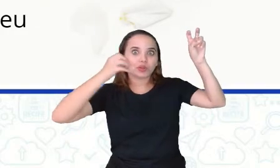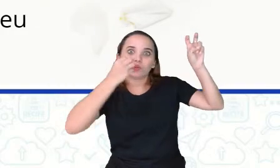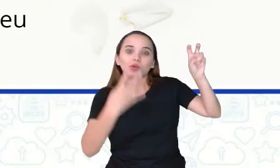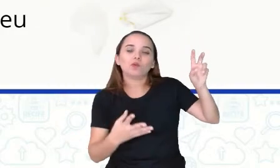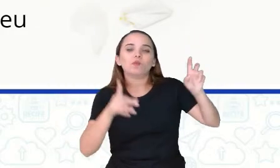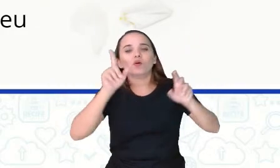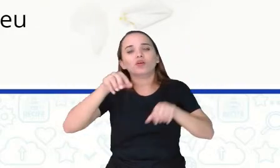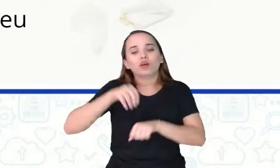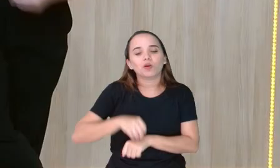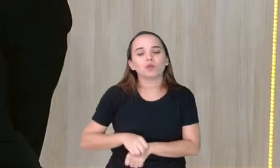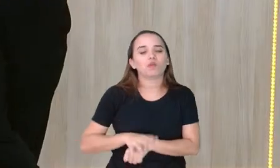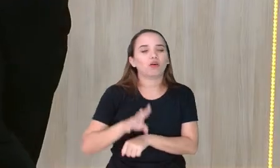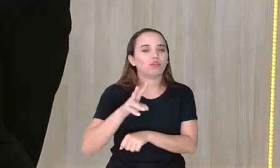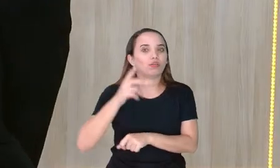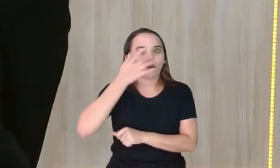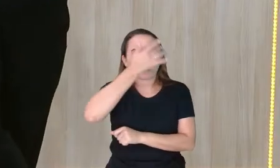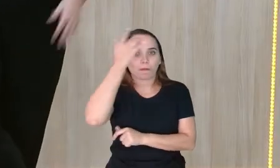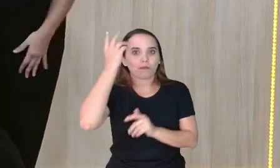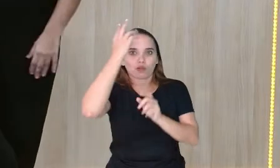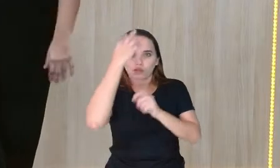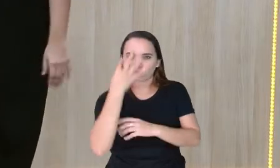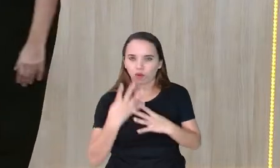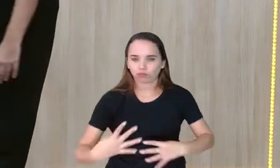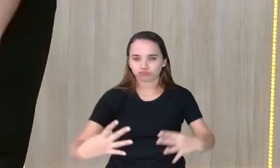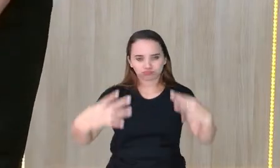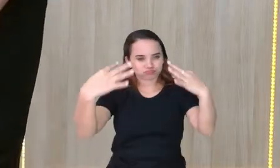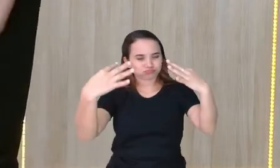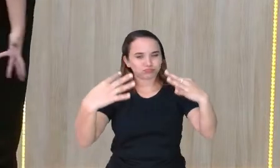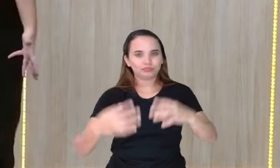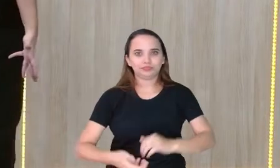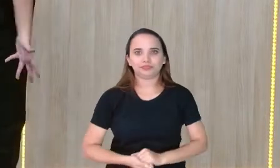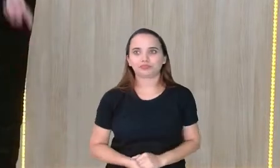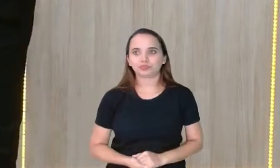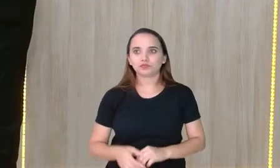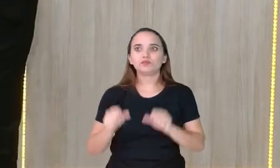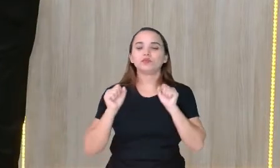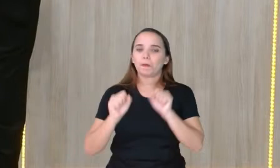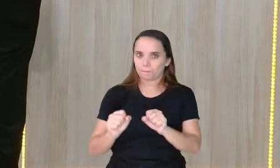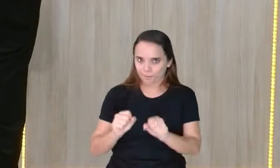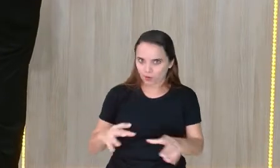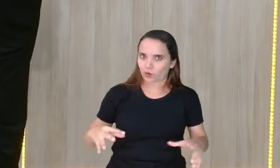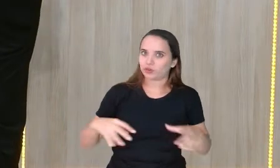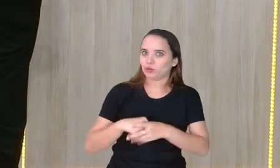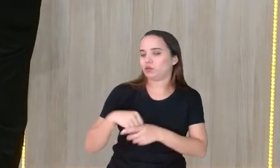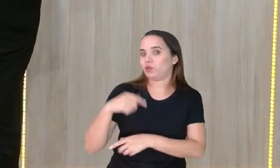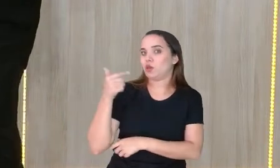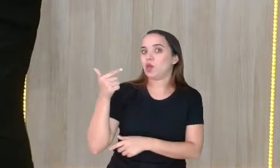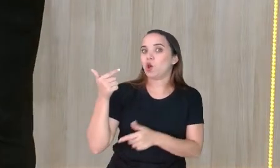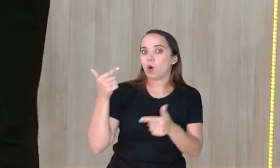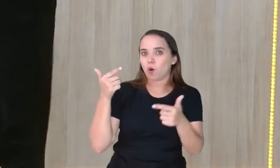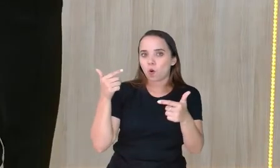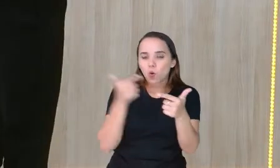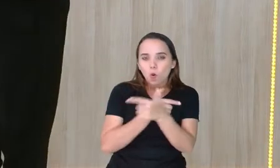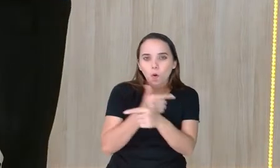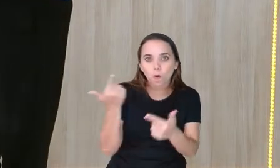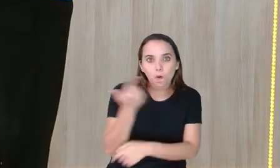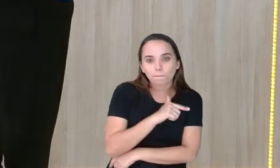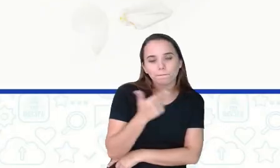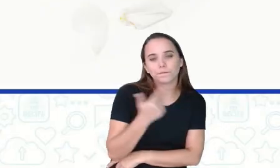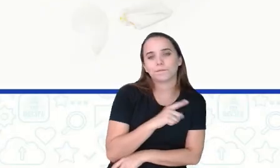seja, torne aquela sua produção atraente. Pode ter humor, mas não é uma piada, tá?